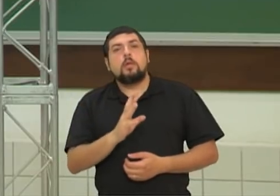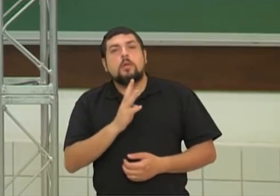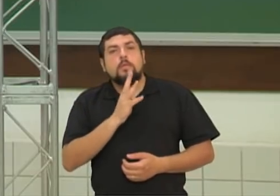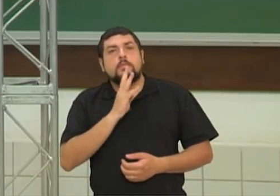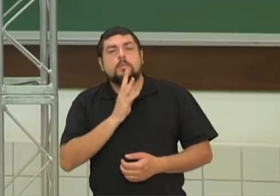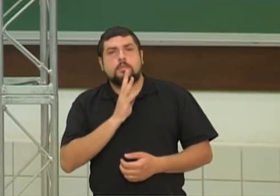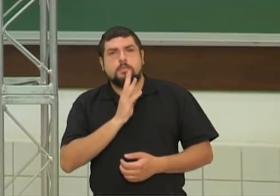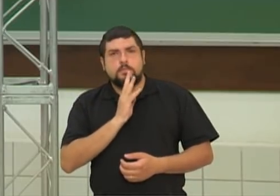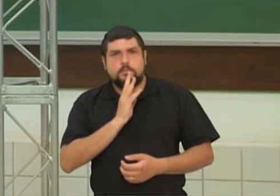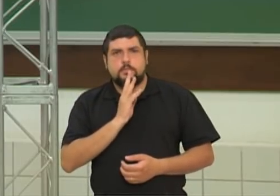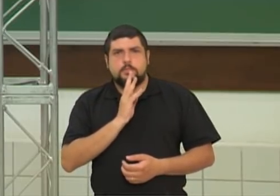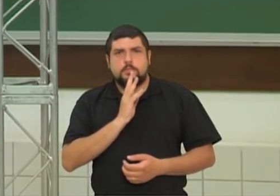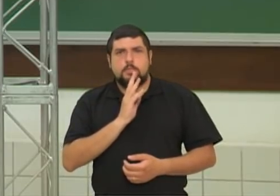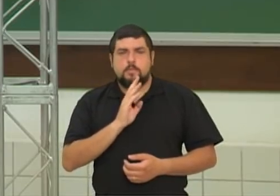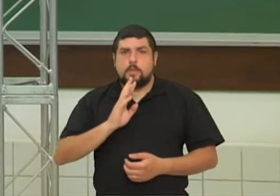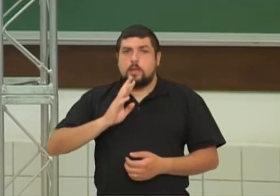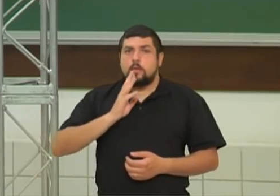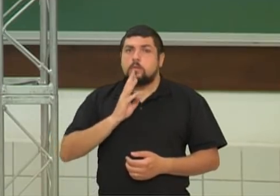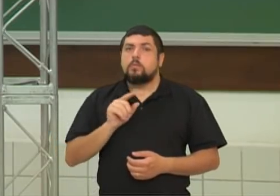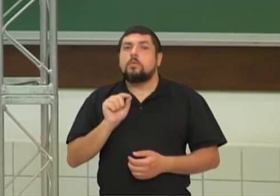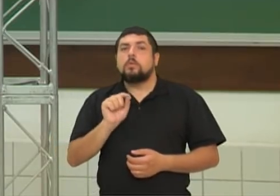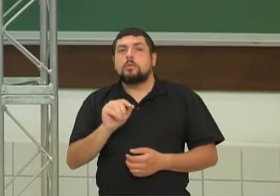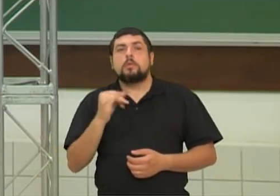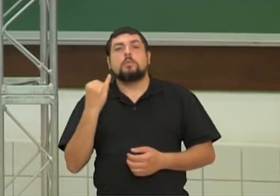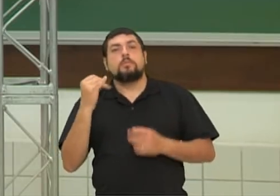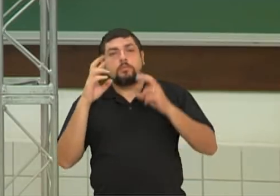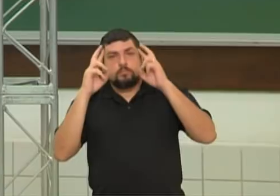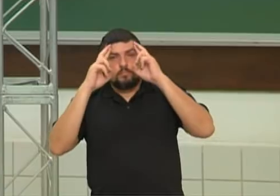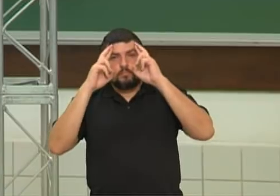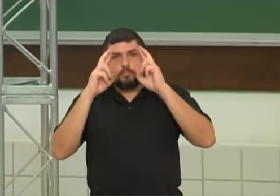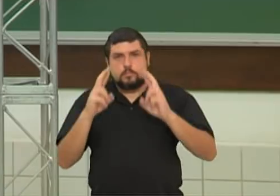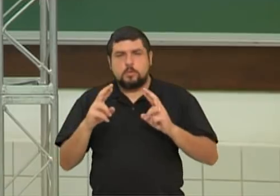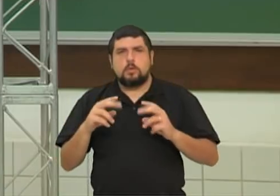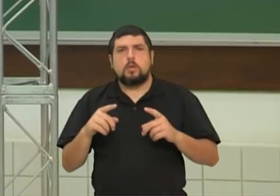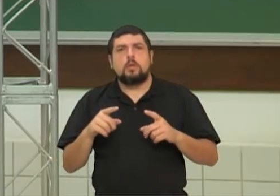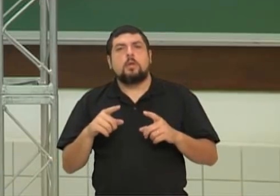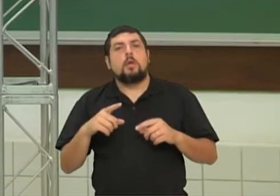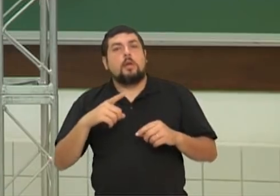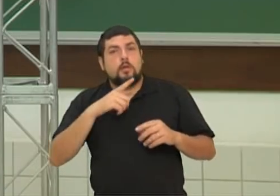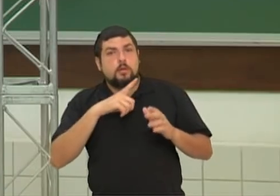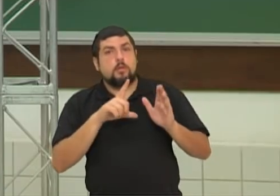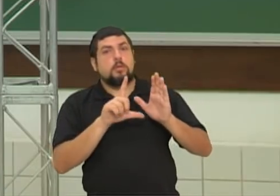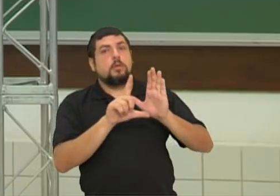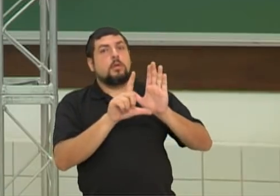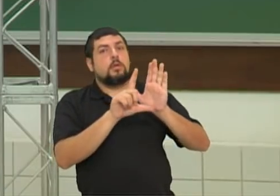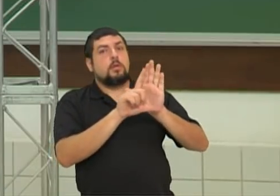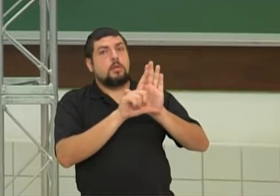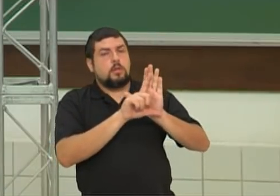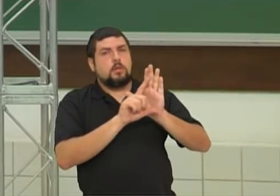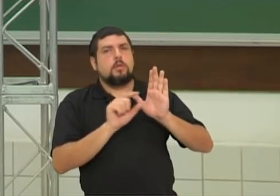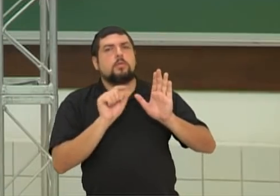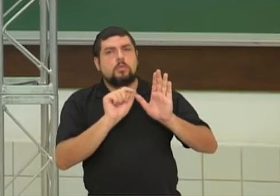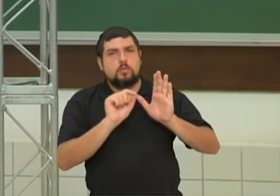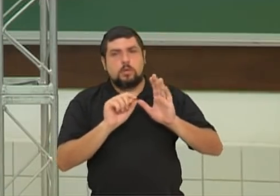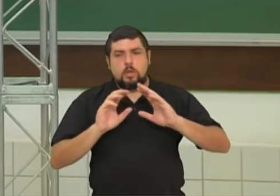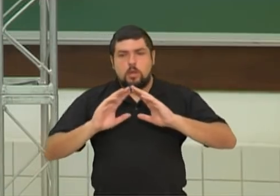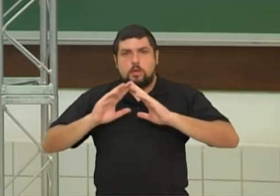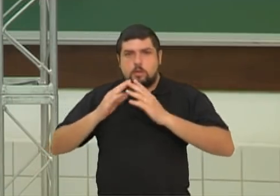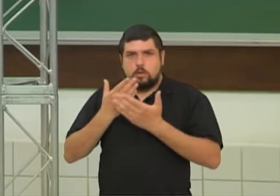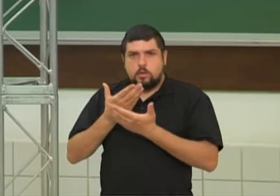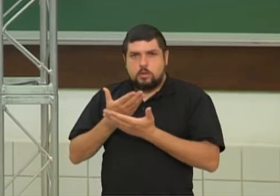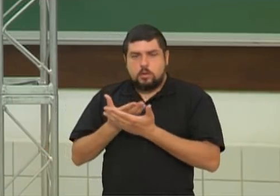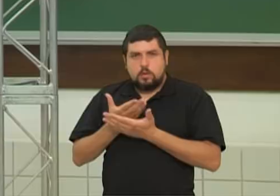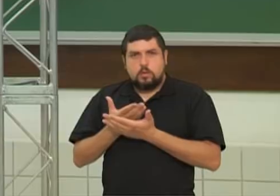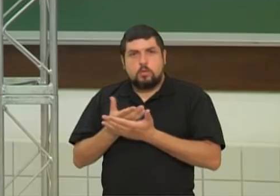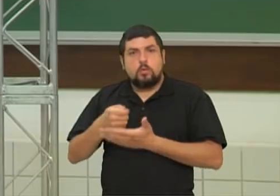vai conhecendo para respeitar. Inclusive tem leis que dizem que a escola, um dever social da escola,